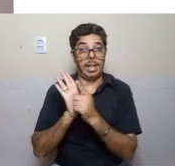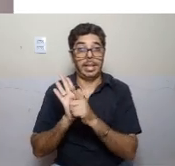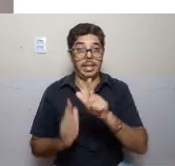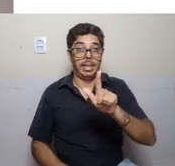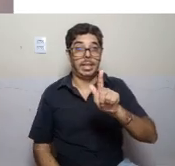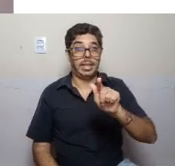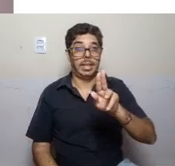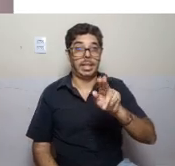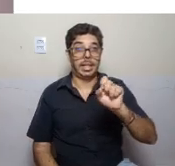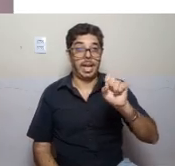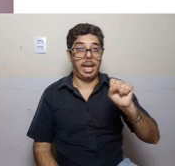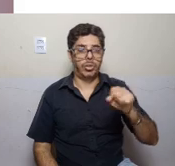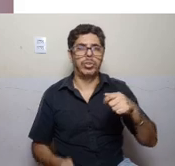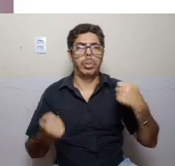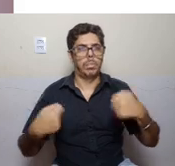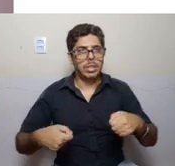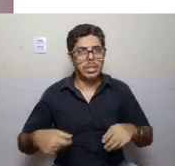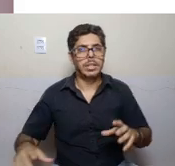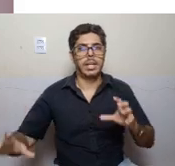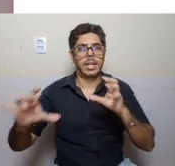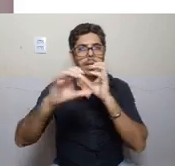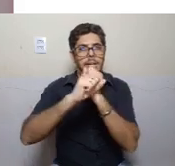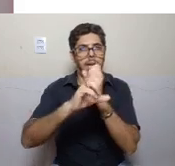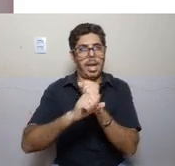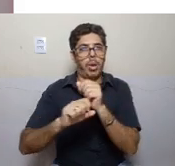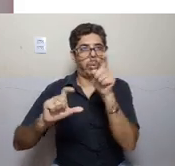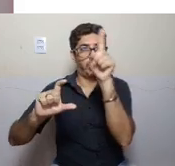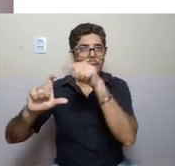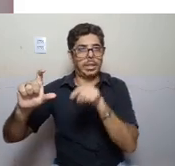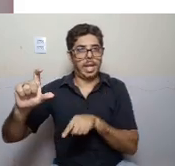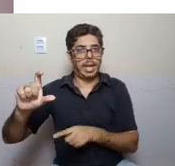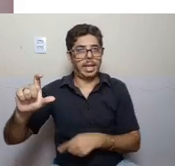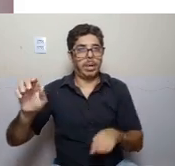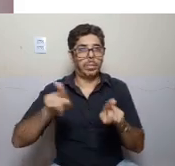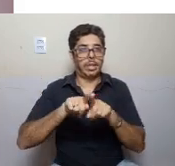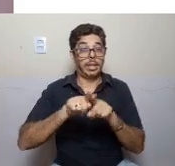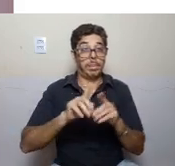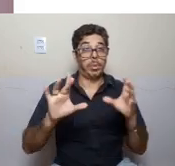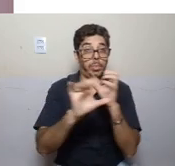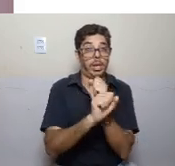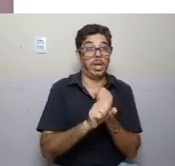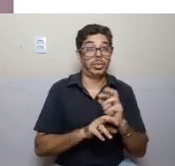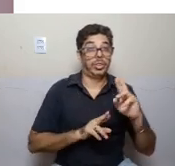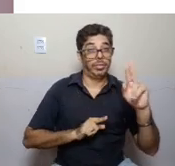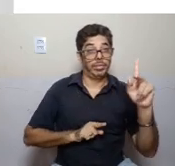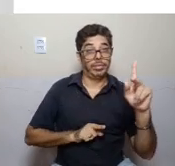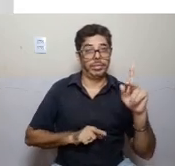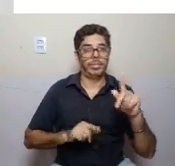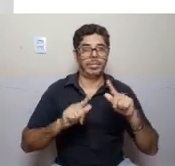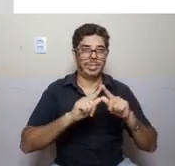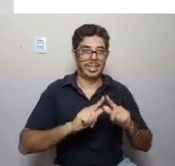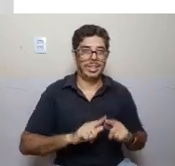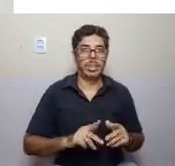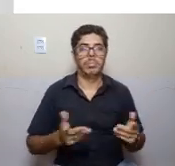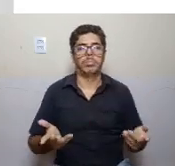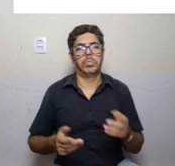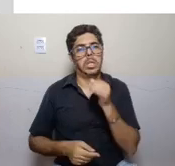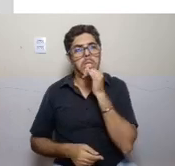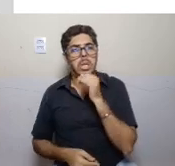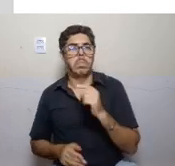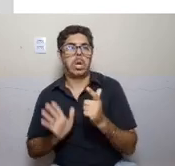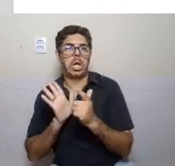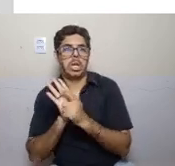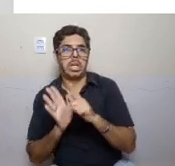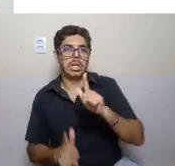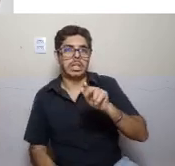Assim como para a lei de Gauss, aqui nós vamos precisar de empregar o cálculo integral e diferencial para lidar com a lei de Ampère. A diferença aqui